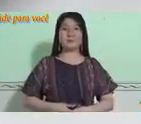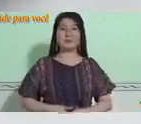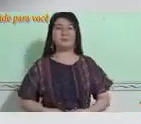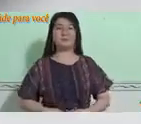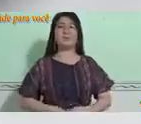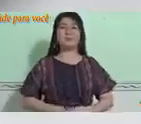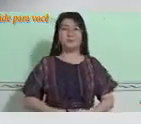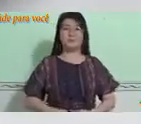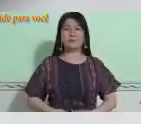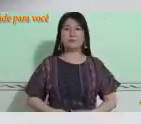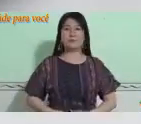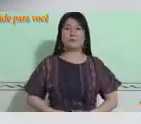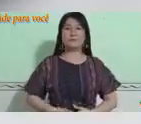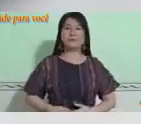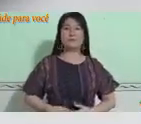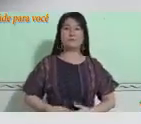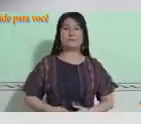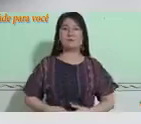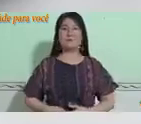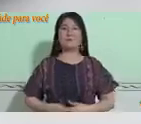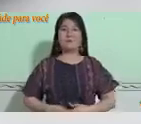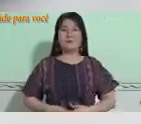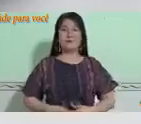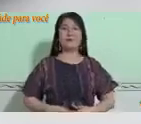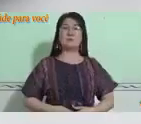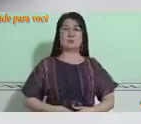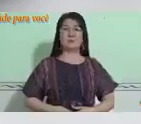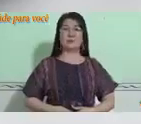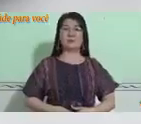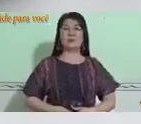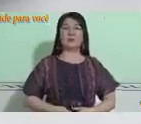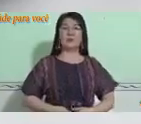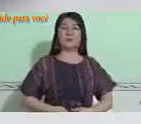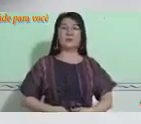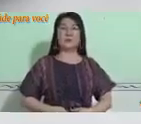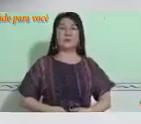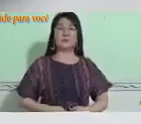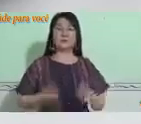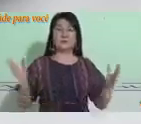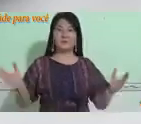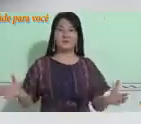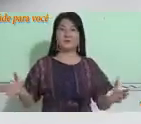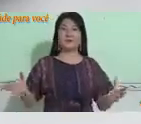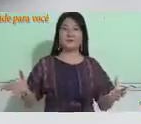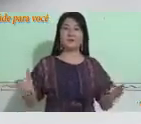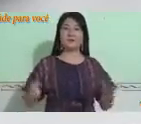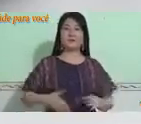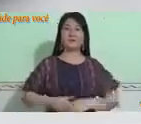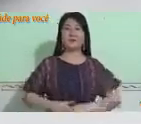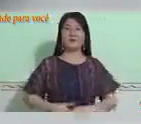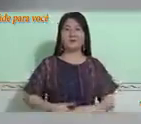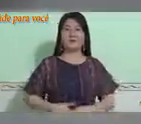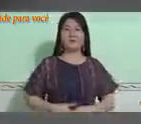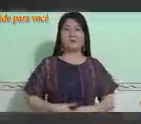Ao mesmo tempo, é importante melhorar os hábitos de higiene, para evitar contaminação, sendo recomendado lavar